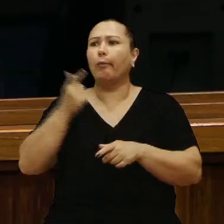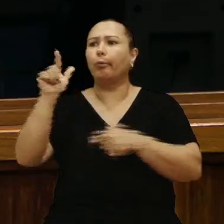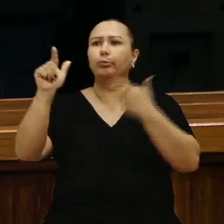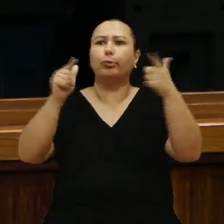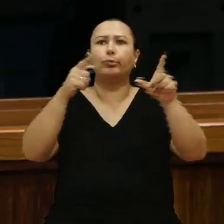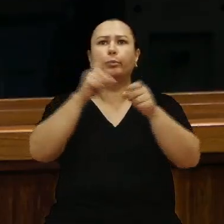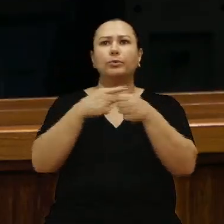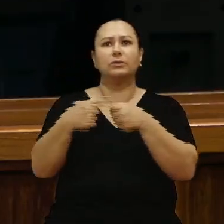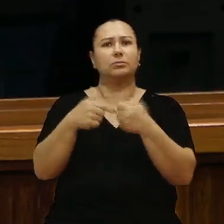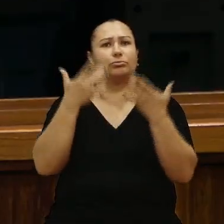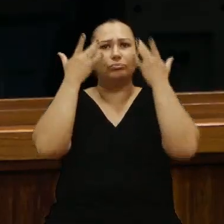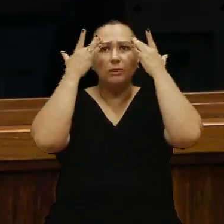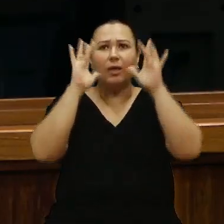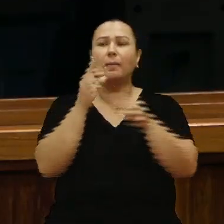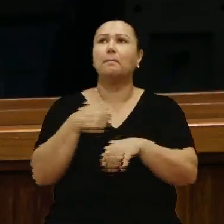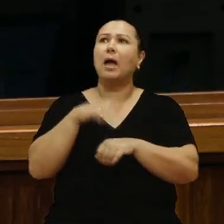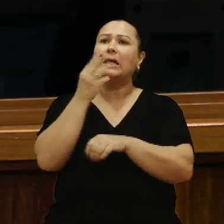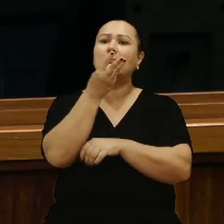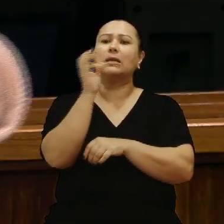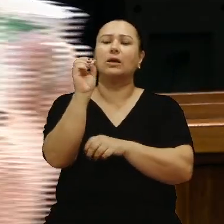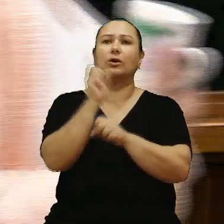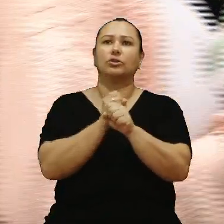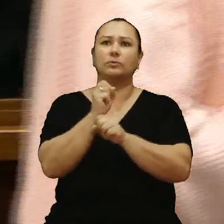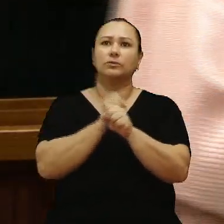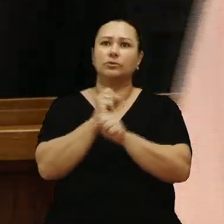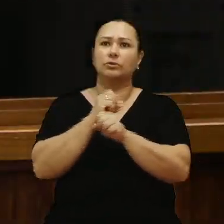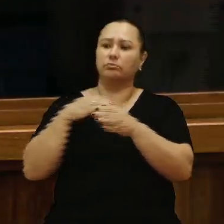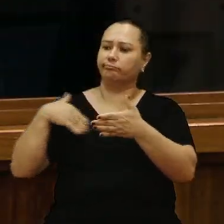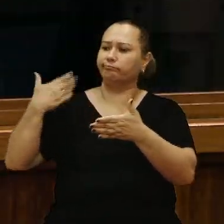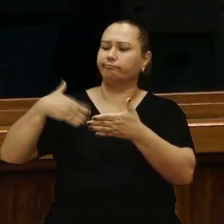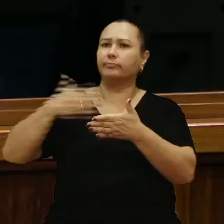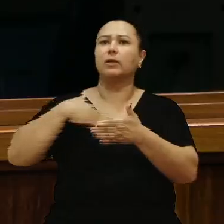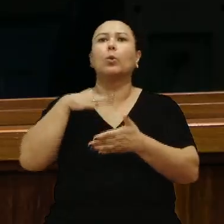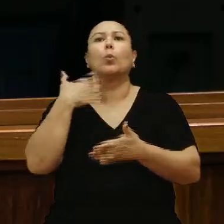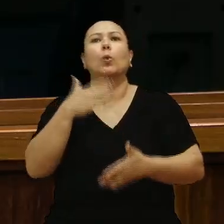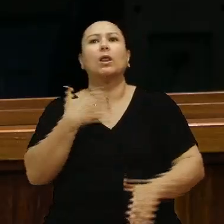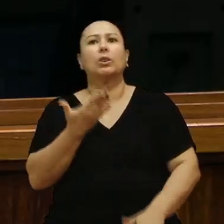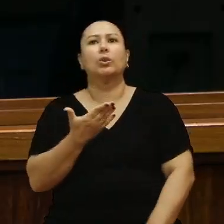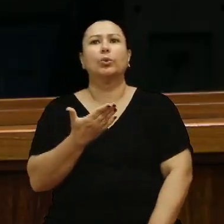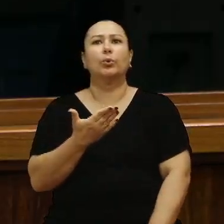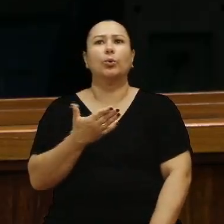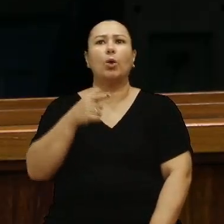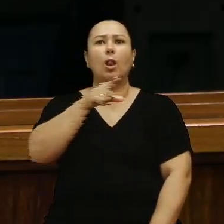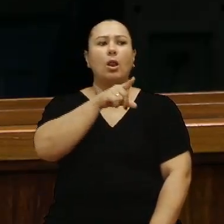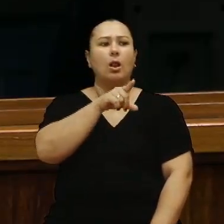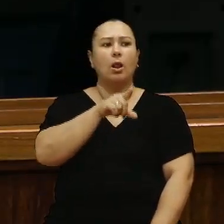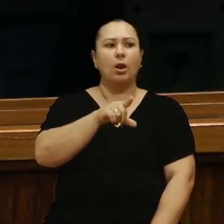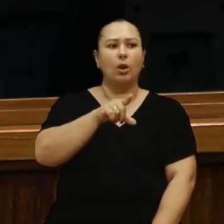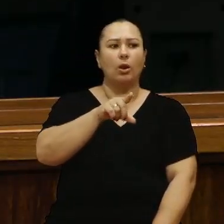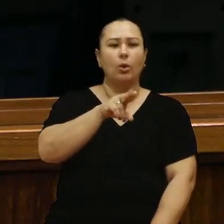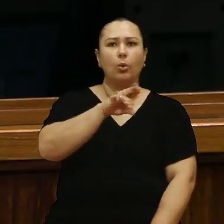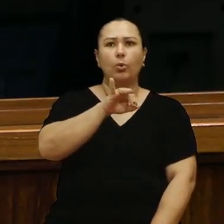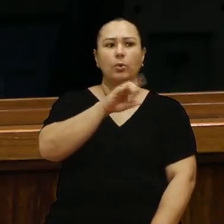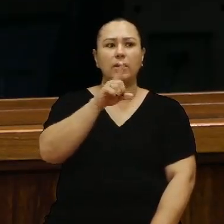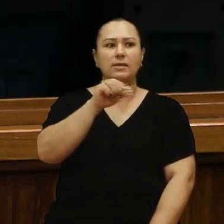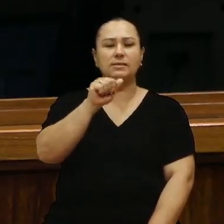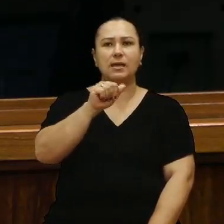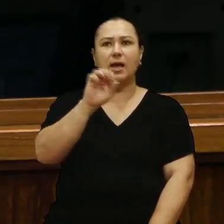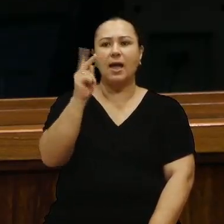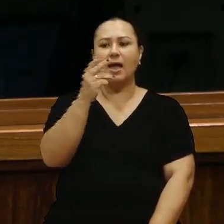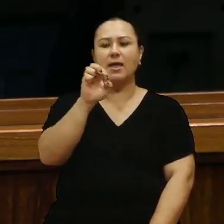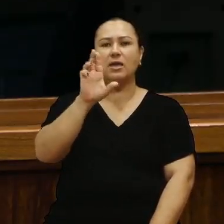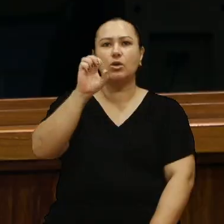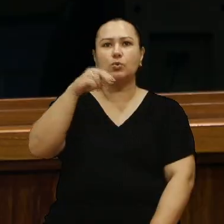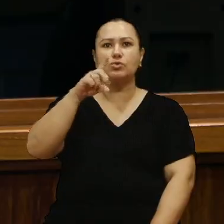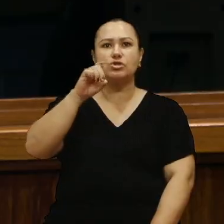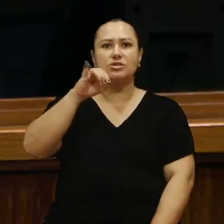sei, há mais de 30 anos, quando a Luísa Erundina era prefeita de São Paulo, ela já fez uma proposta